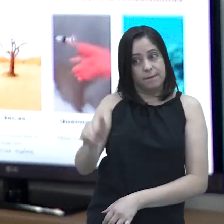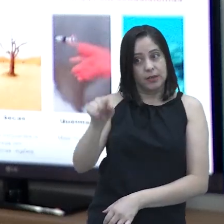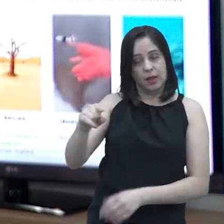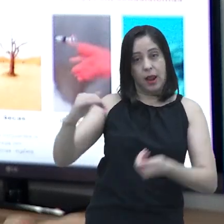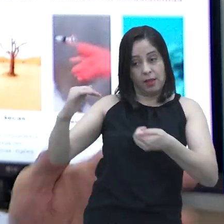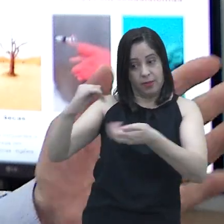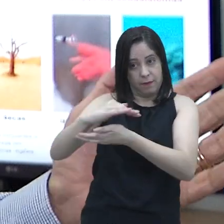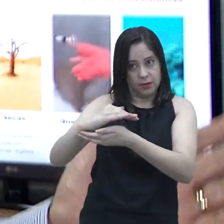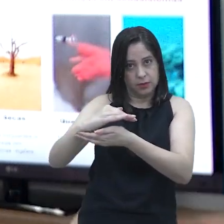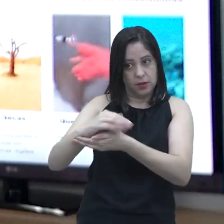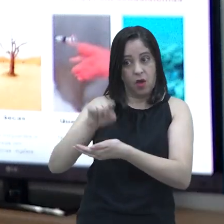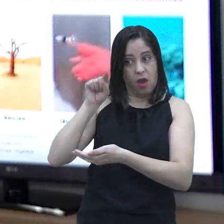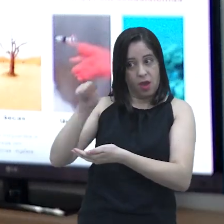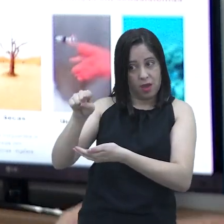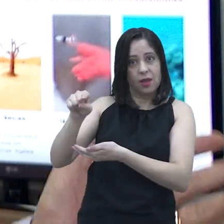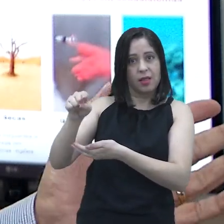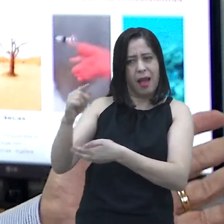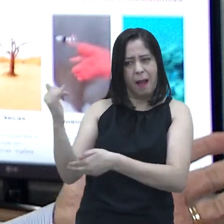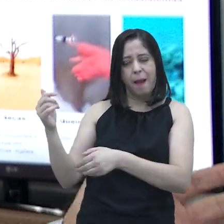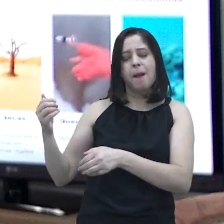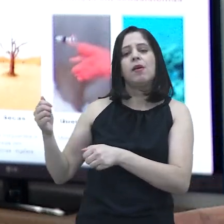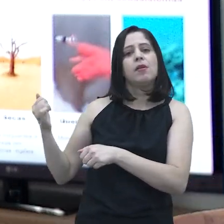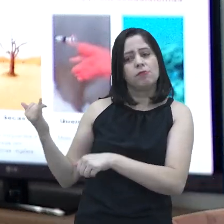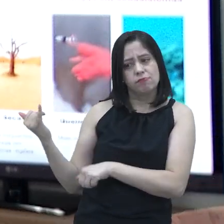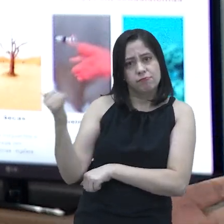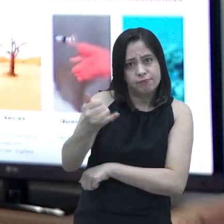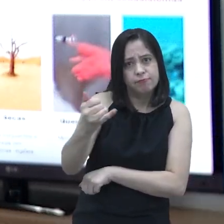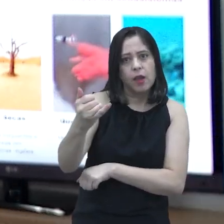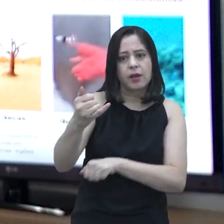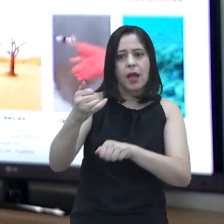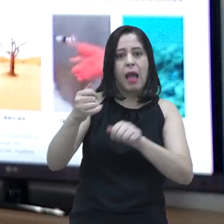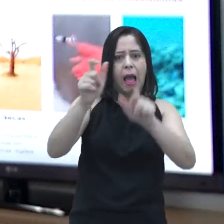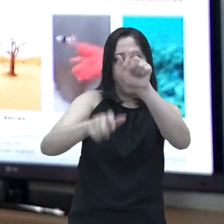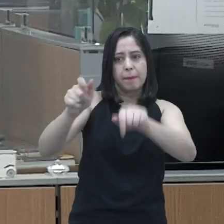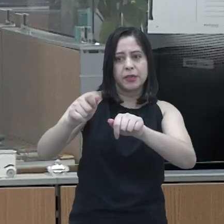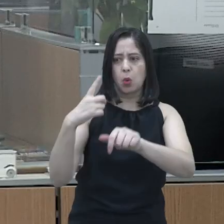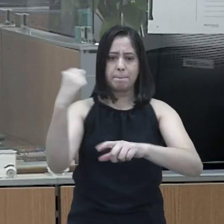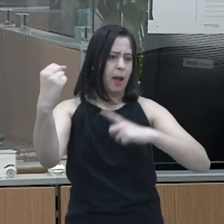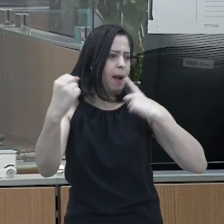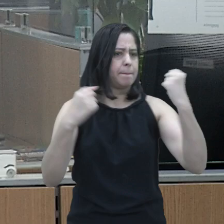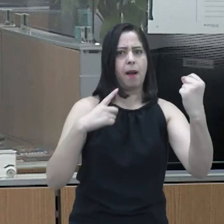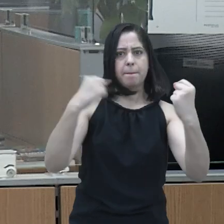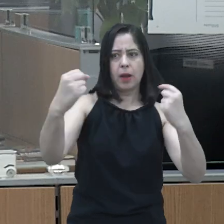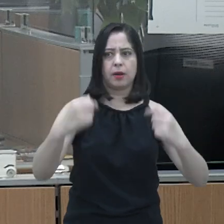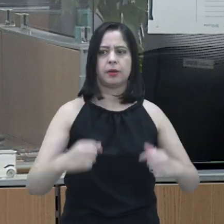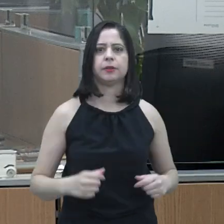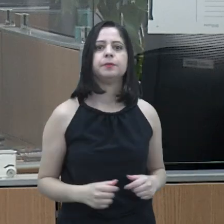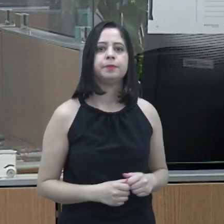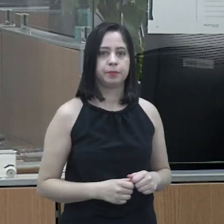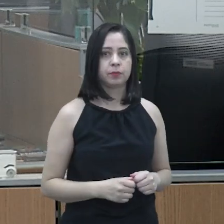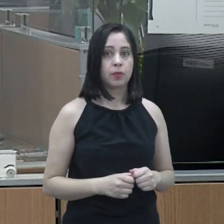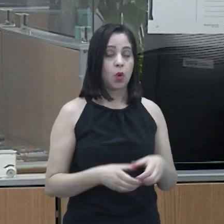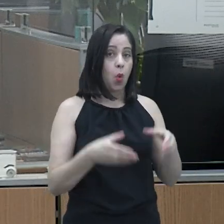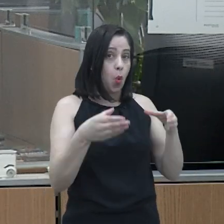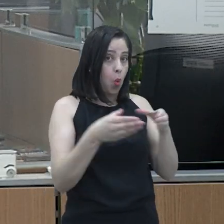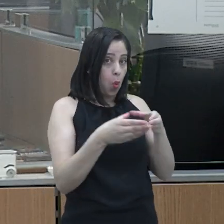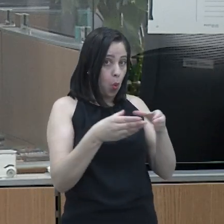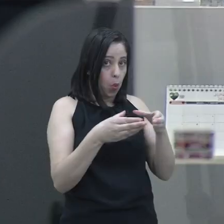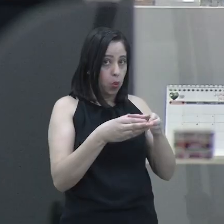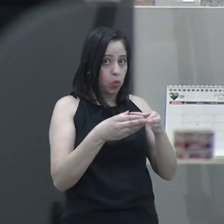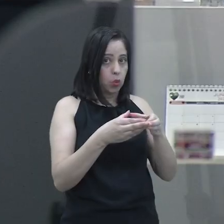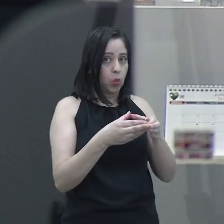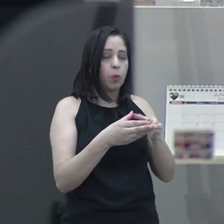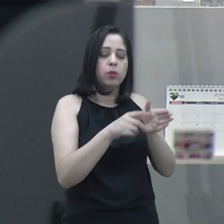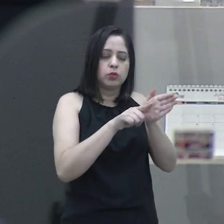defesa civil. A defesa civil, os bombeiros, evacuam e informam as pessoas. Para tudo isso, junto da equipe de